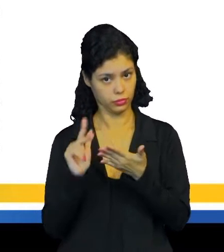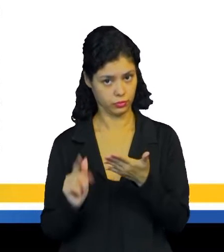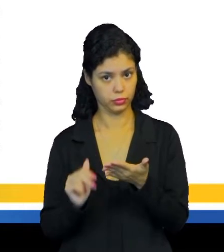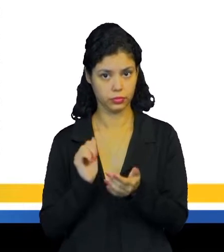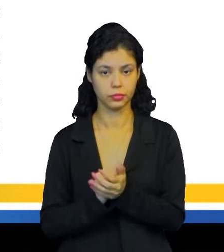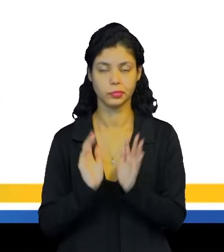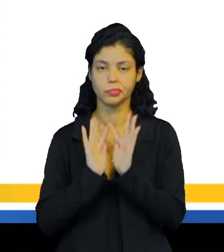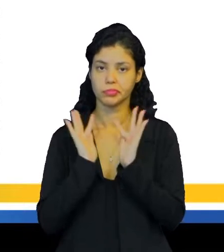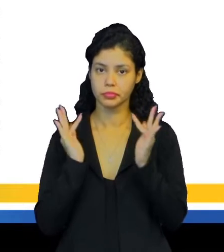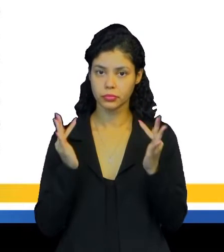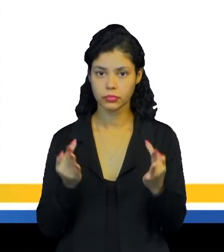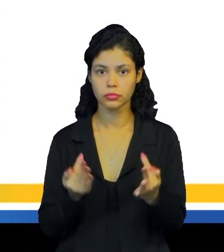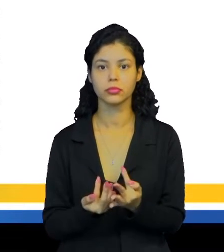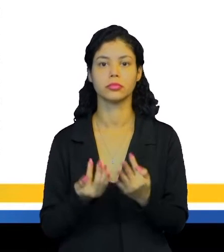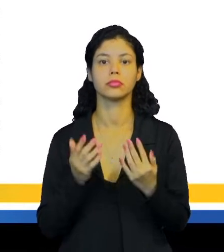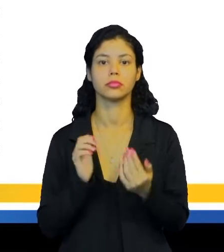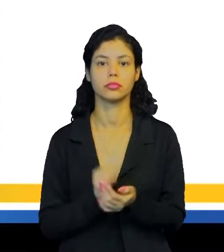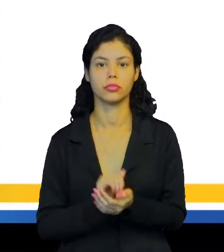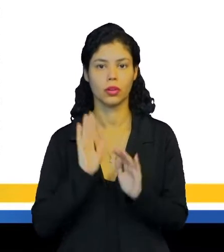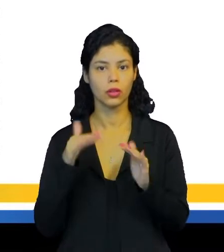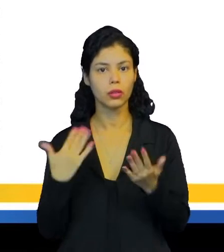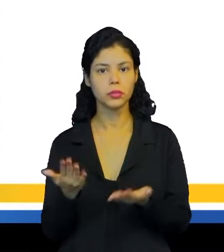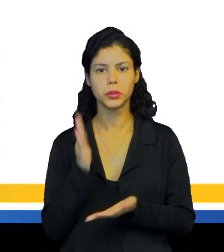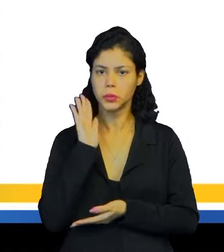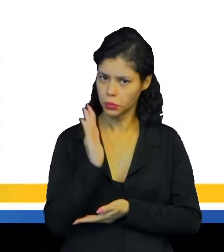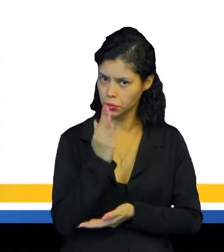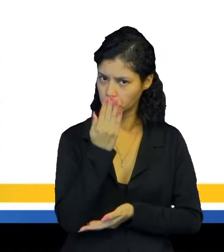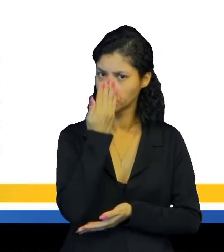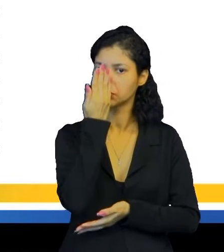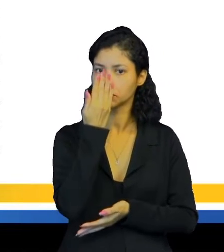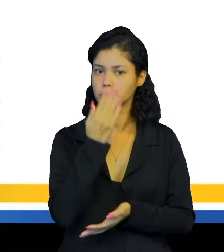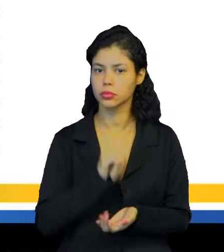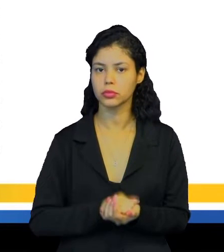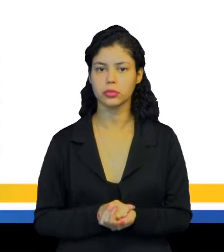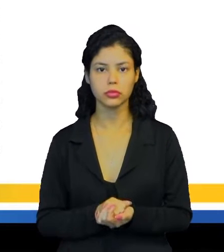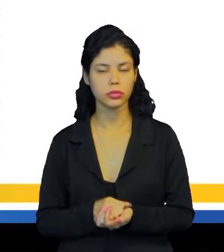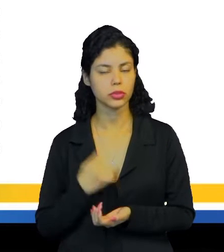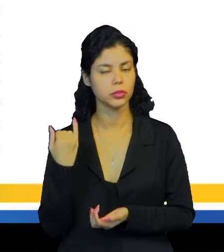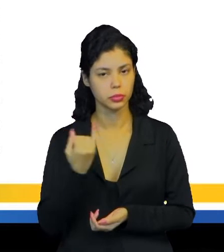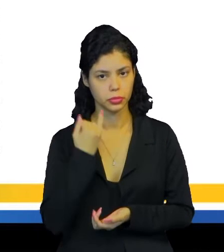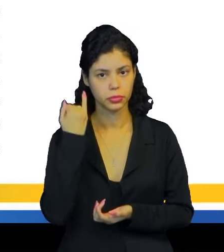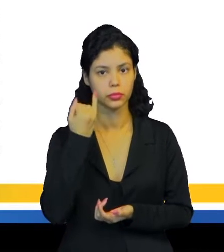dos familiares, né, tal qual a falsidade, a